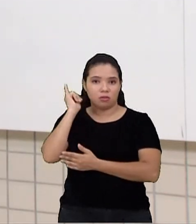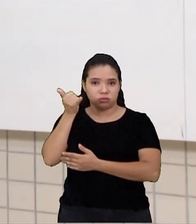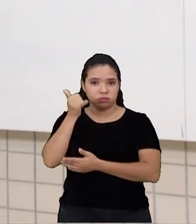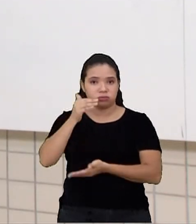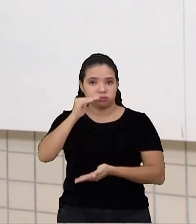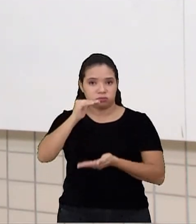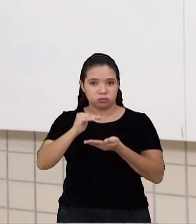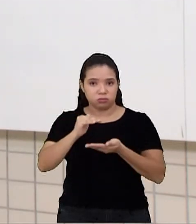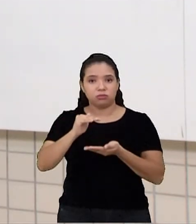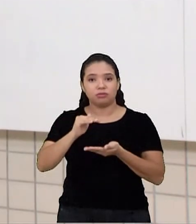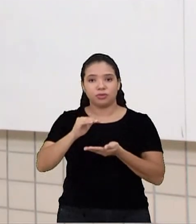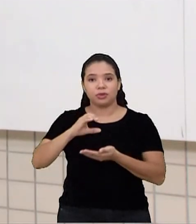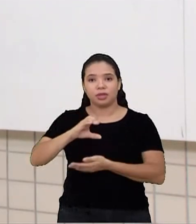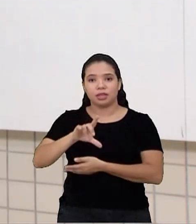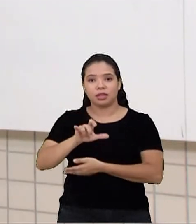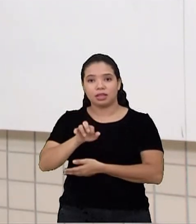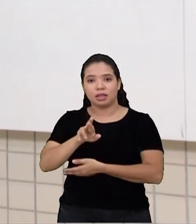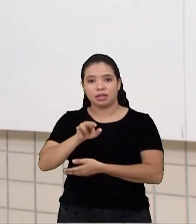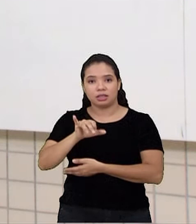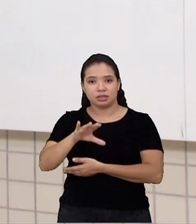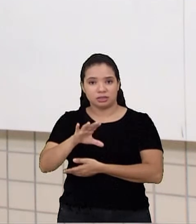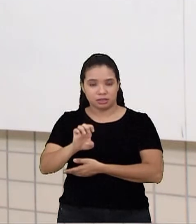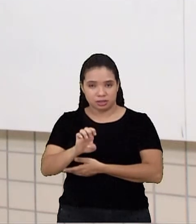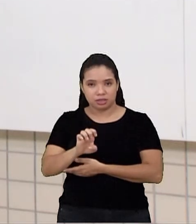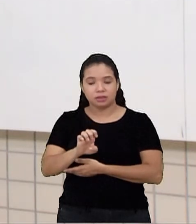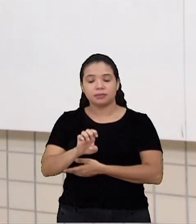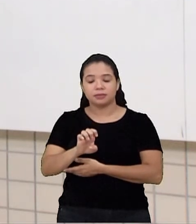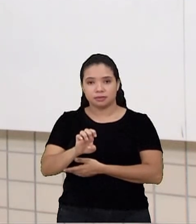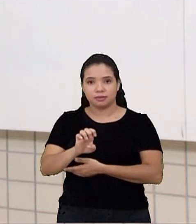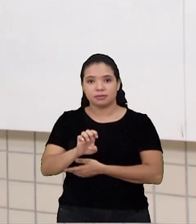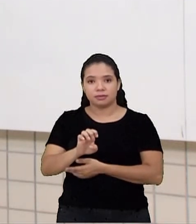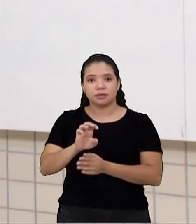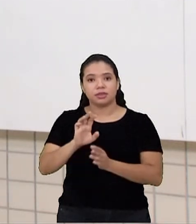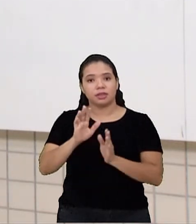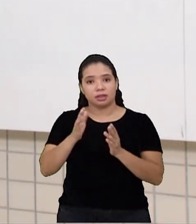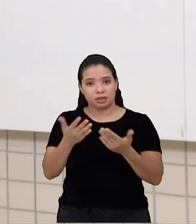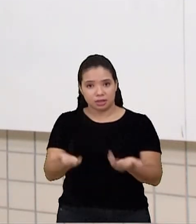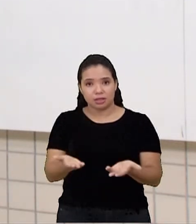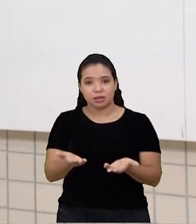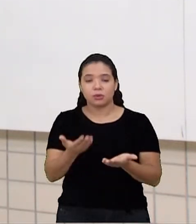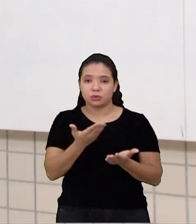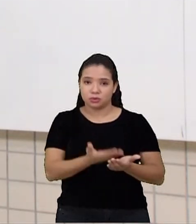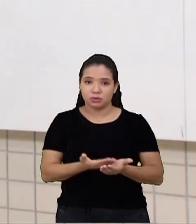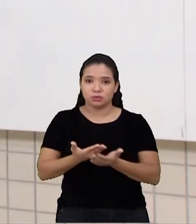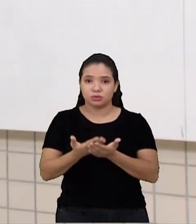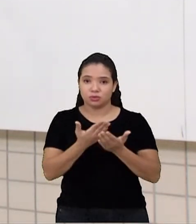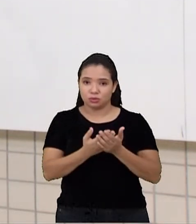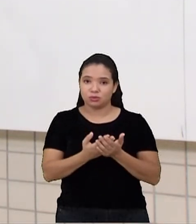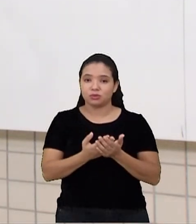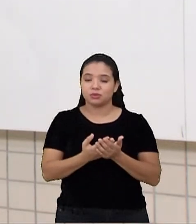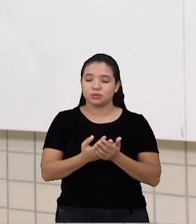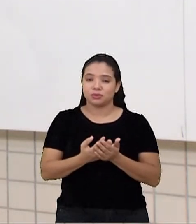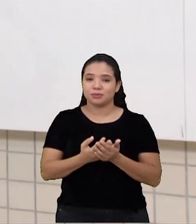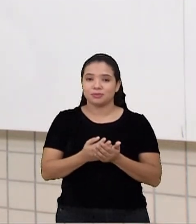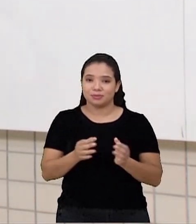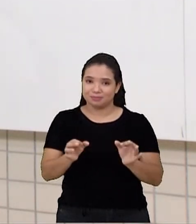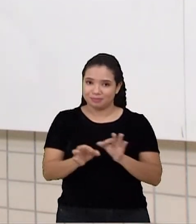o conto da Clarice Lispector. Então, esse foi o nosso estudo, espero que vocês